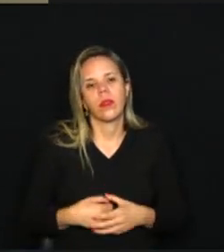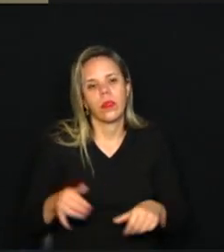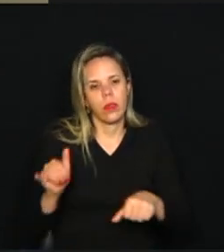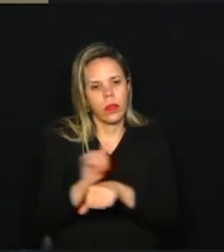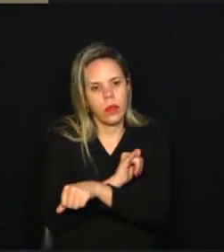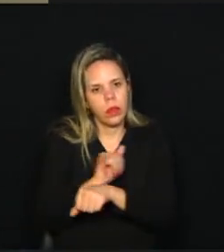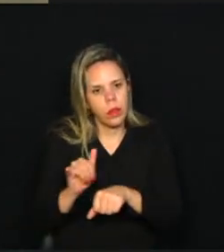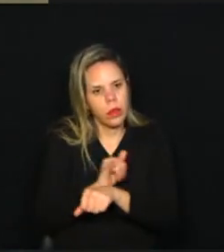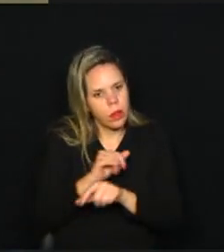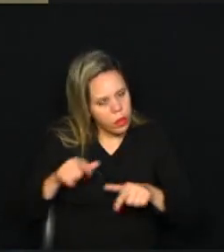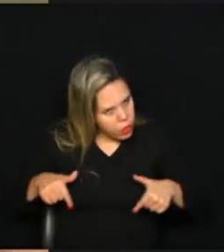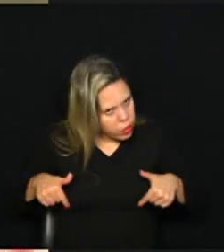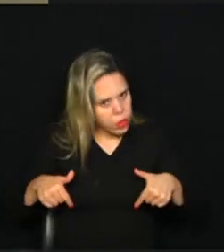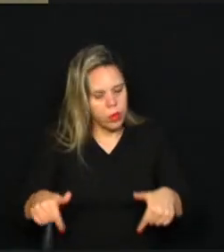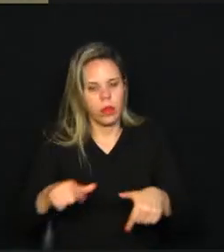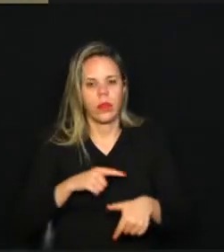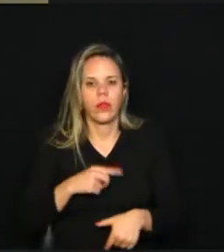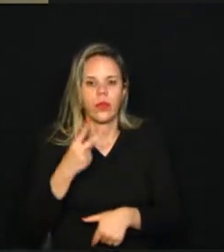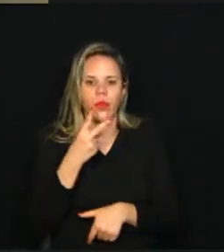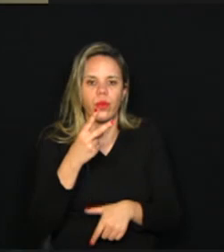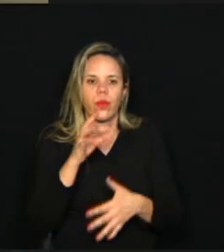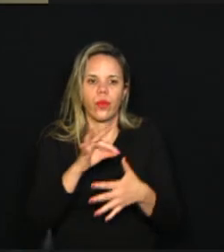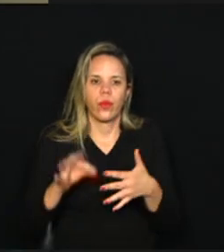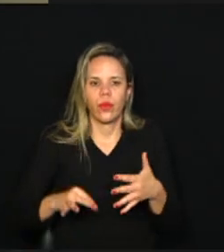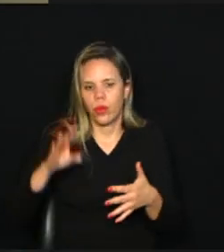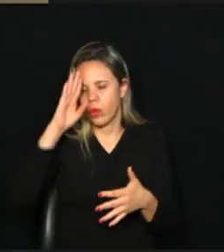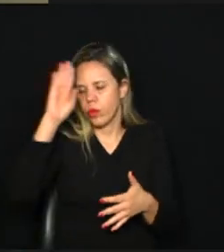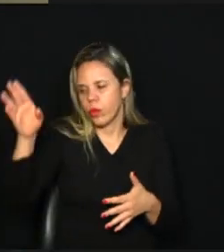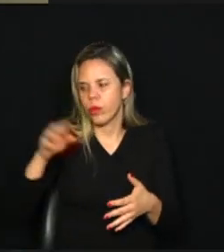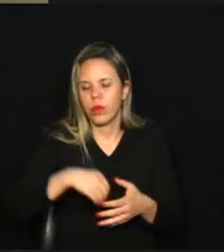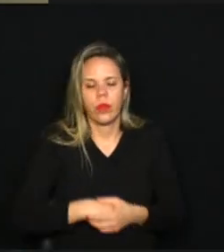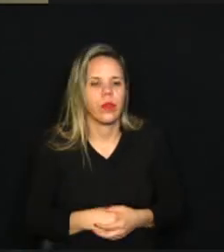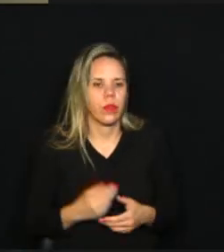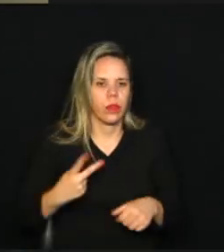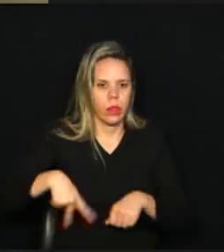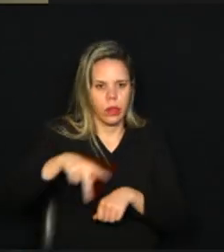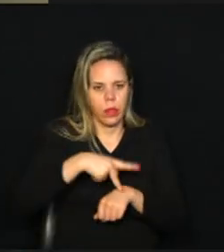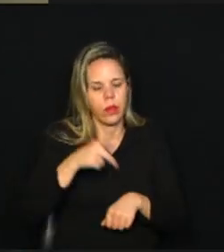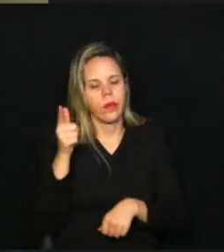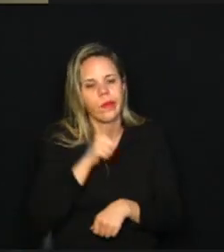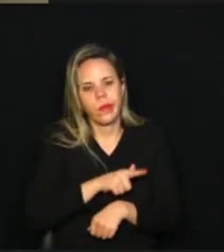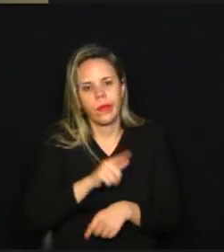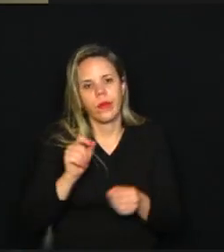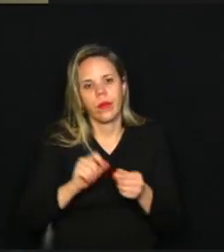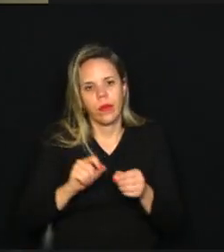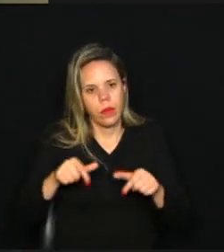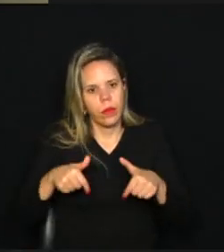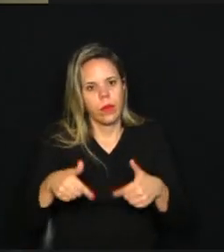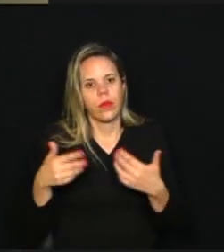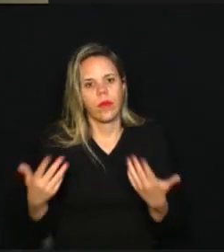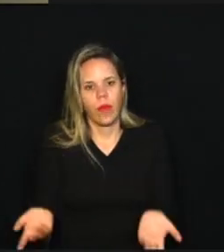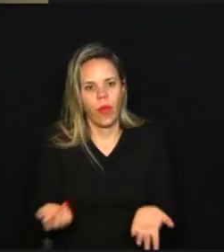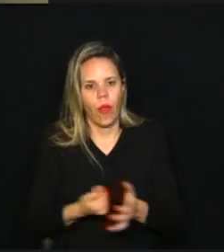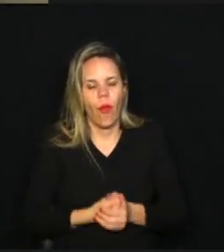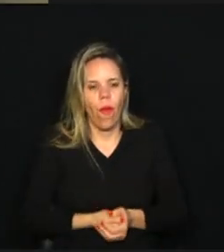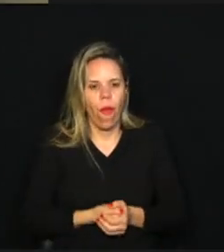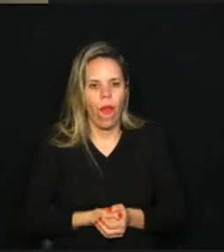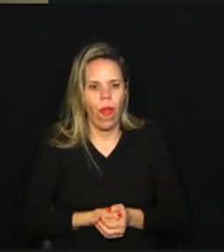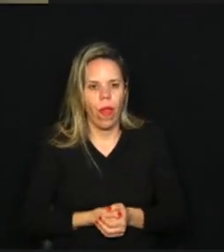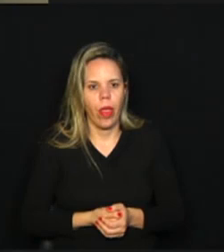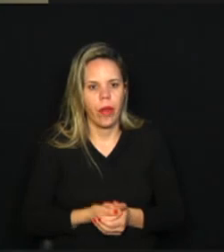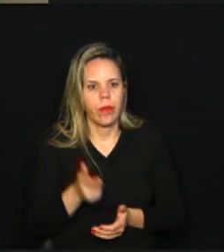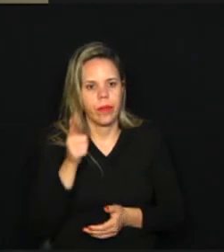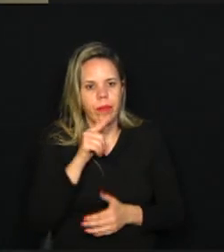de enfrentamento que tem 2 pilares principais, que os países que conseguiram fazer esse enfrentamento, que